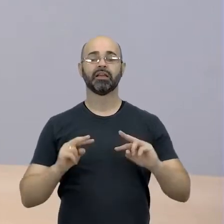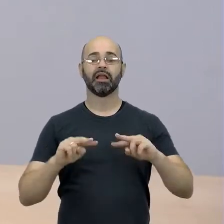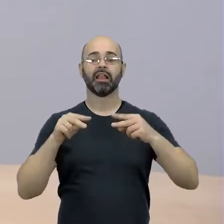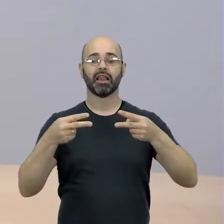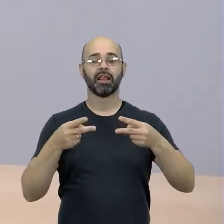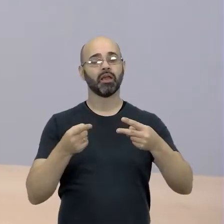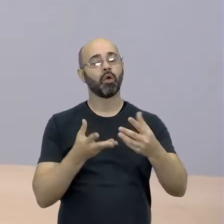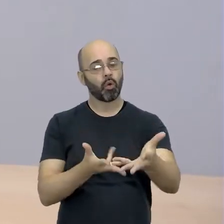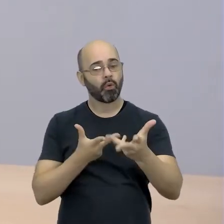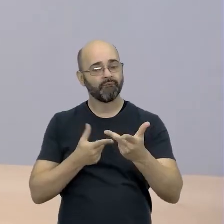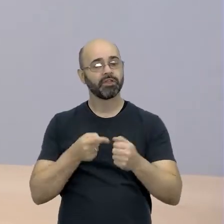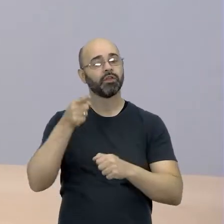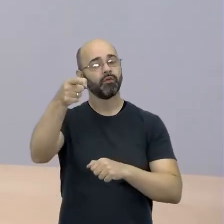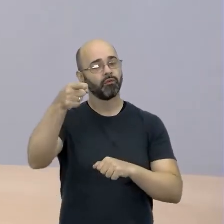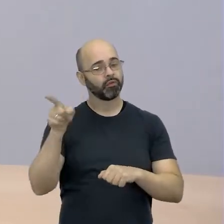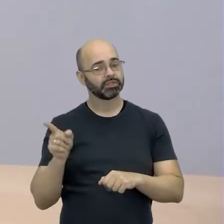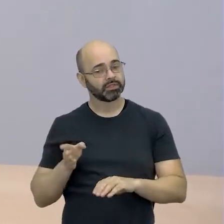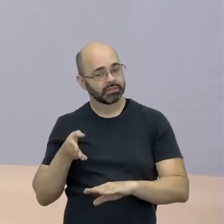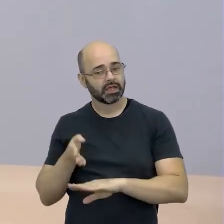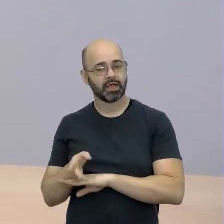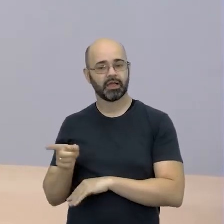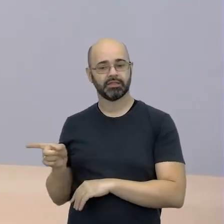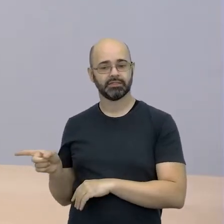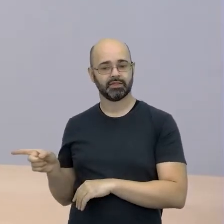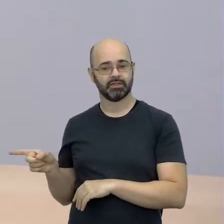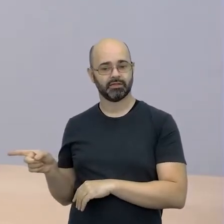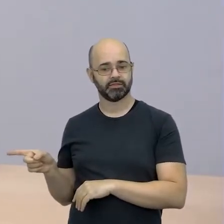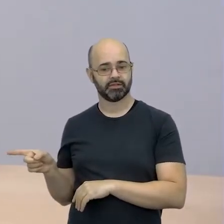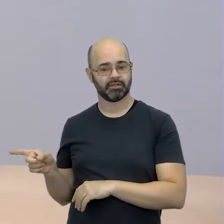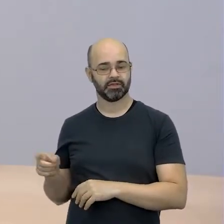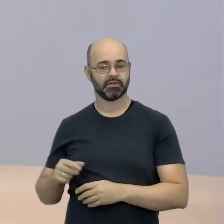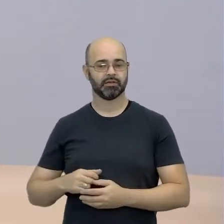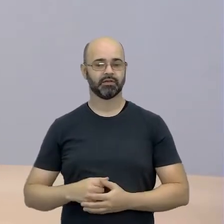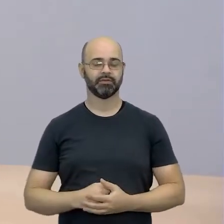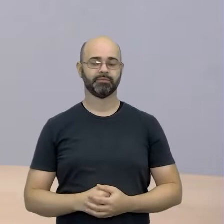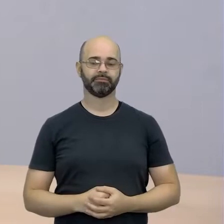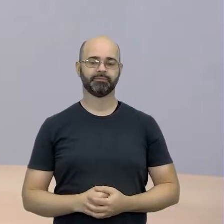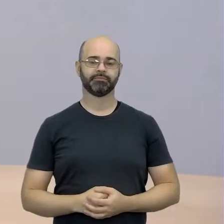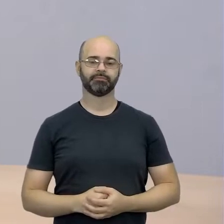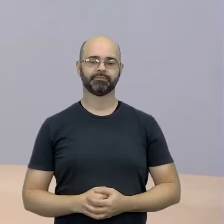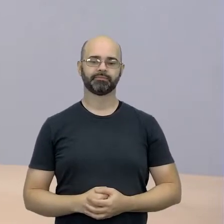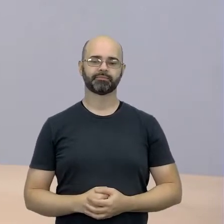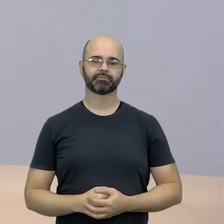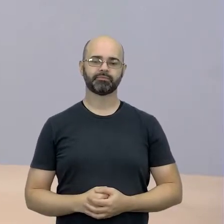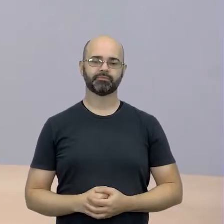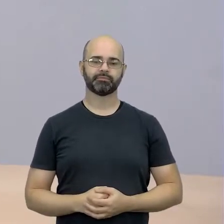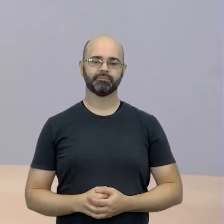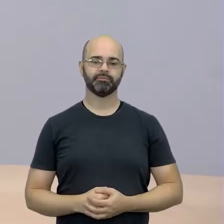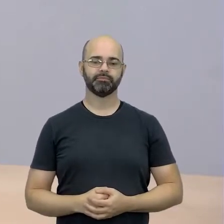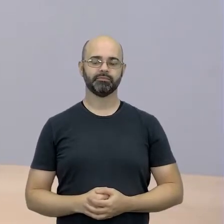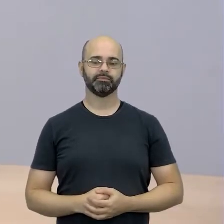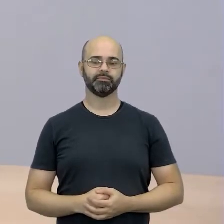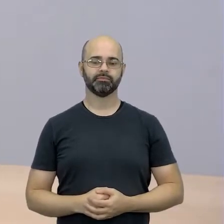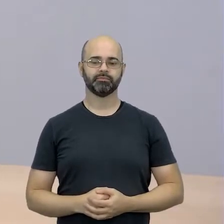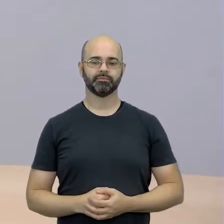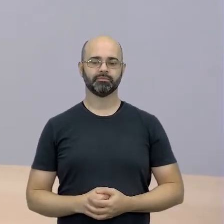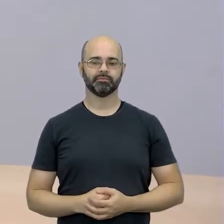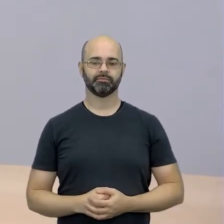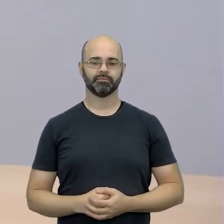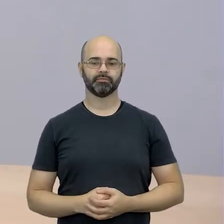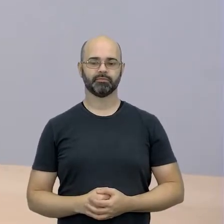vocês acessem o canal. E lembrando que essa